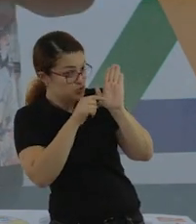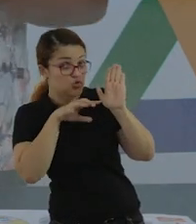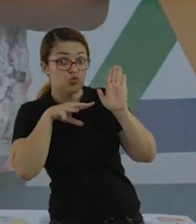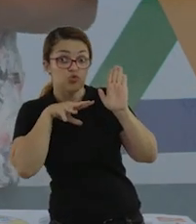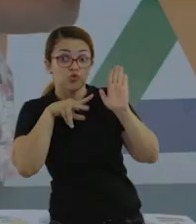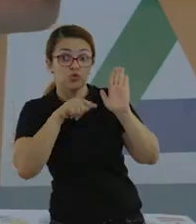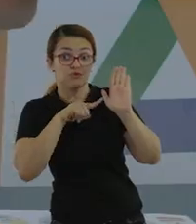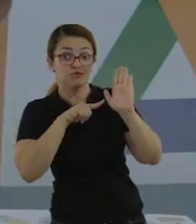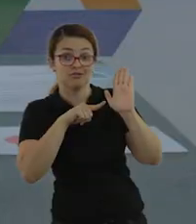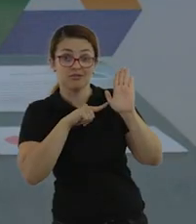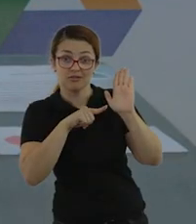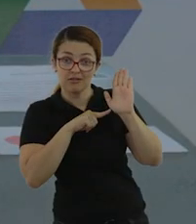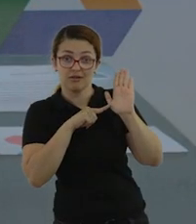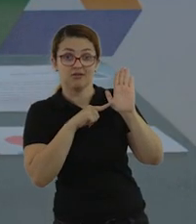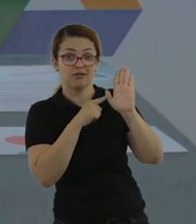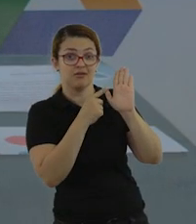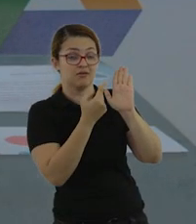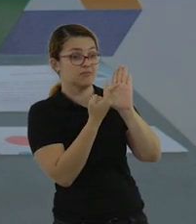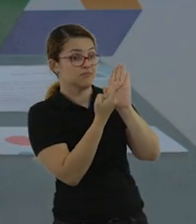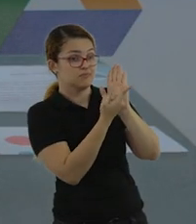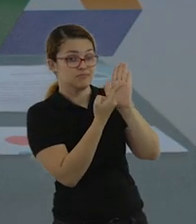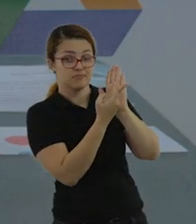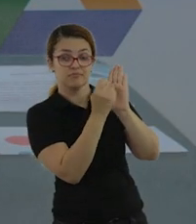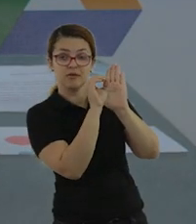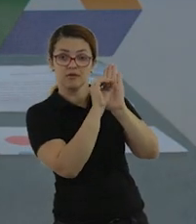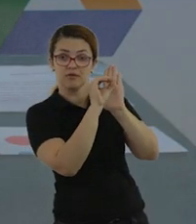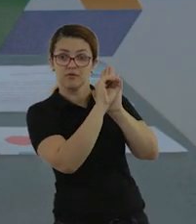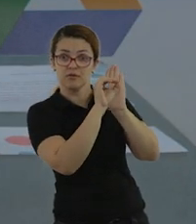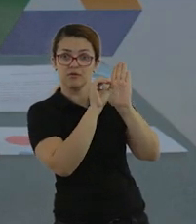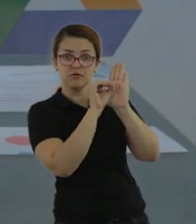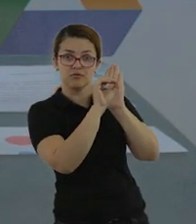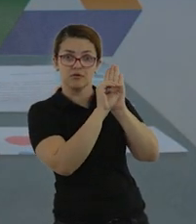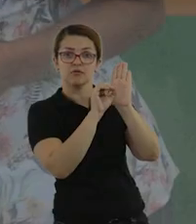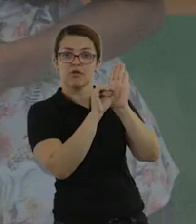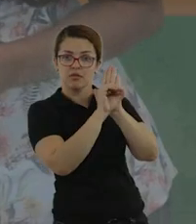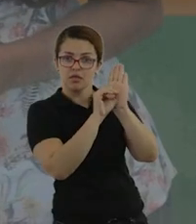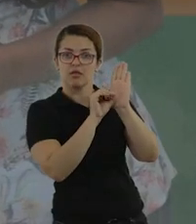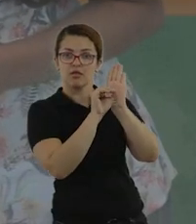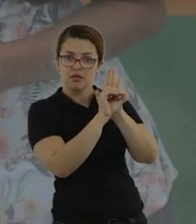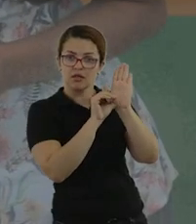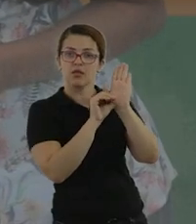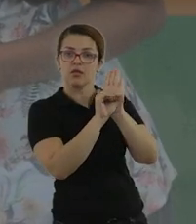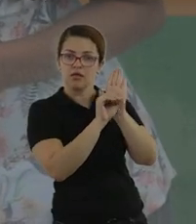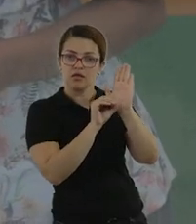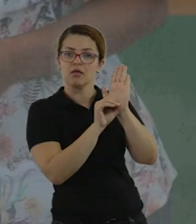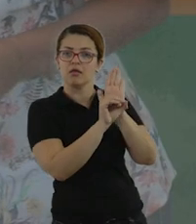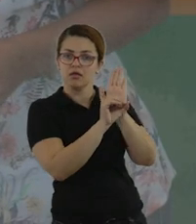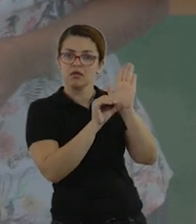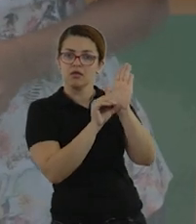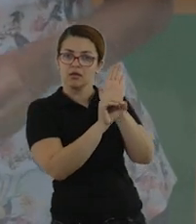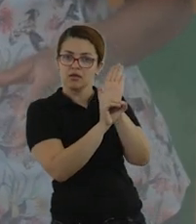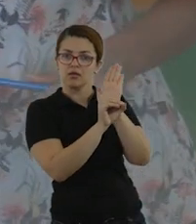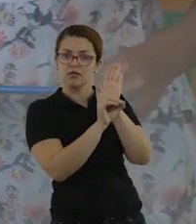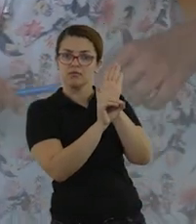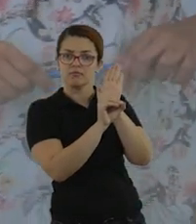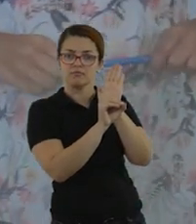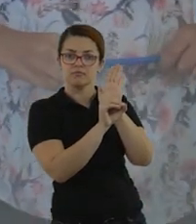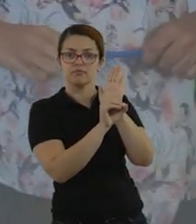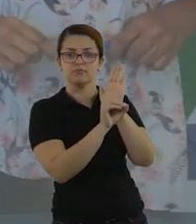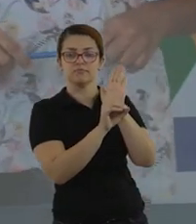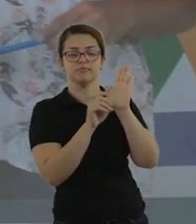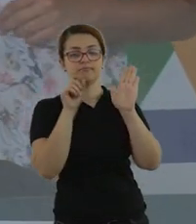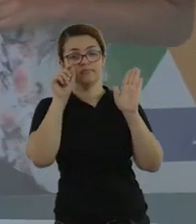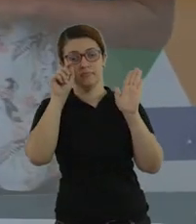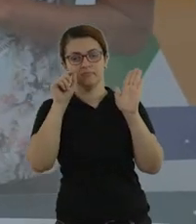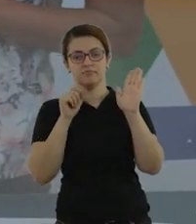o algarismo zero na posição da unidade e na dezena. Então, na dezena e na unidade dos números da primeira coluna, eu vou